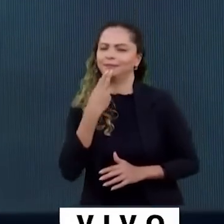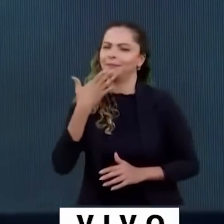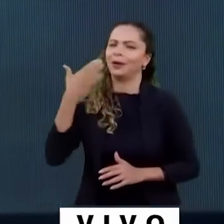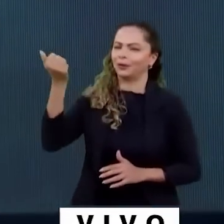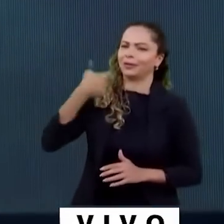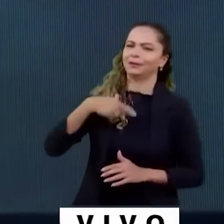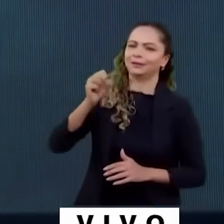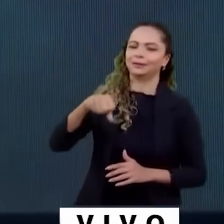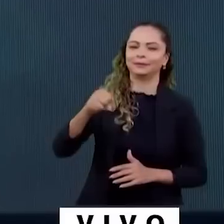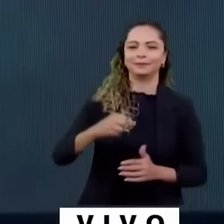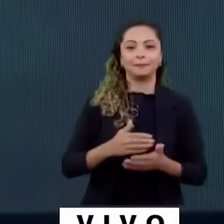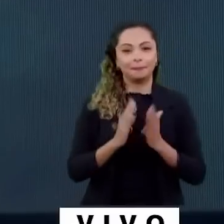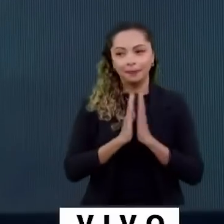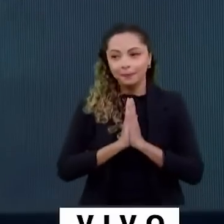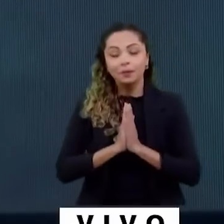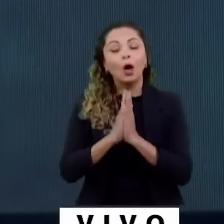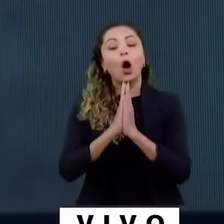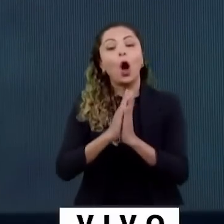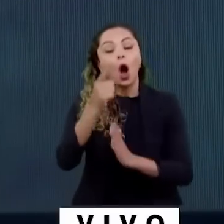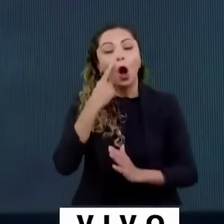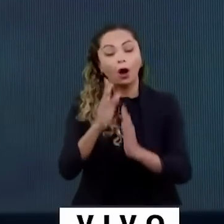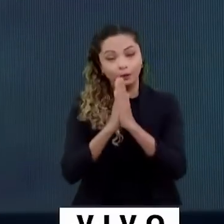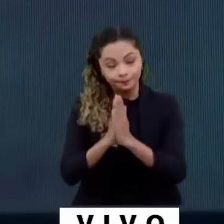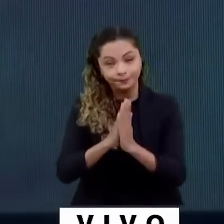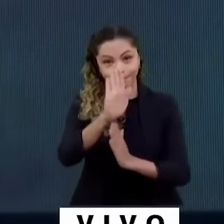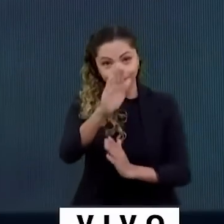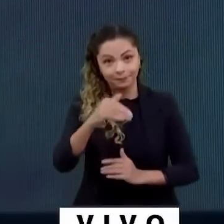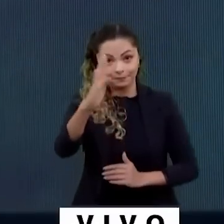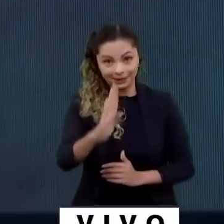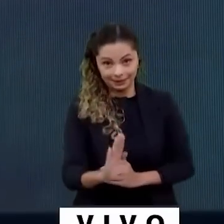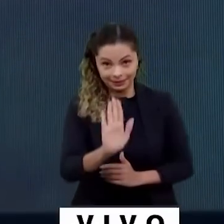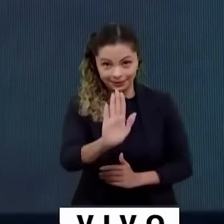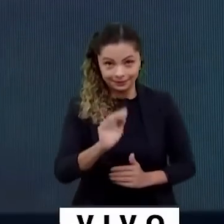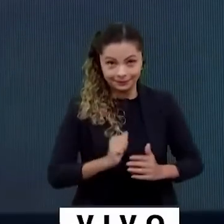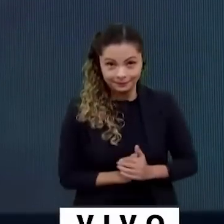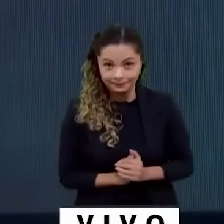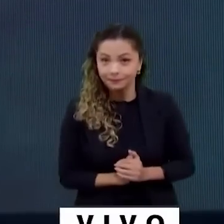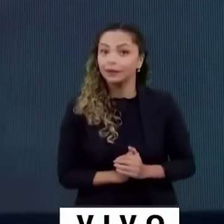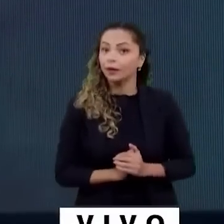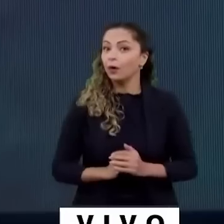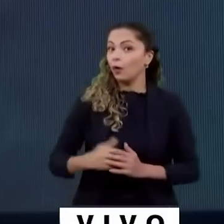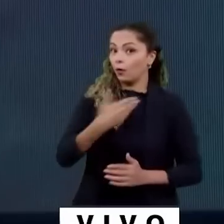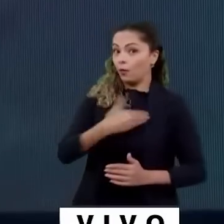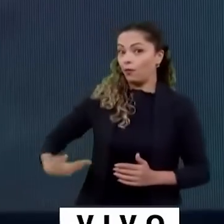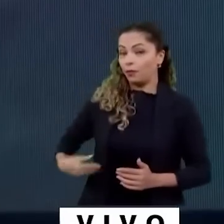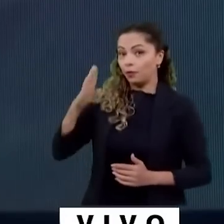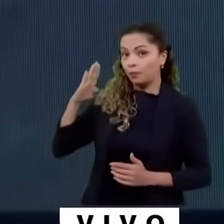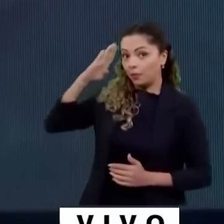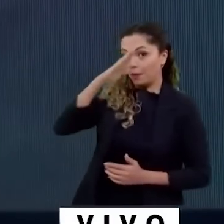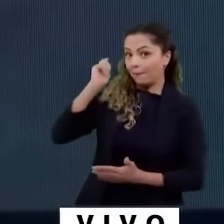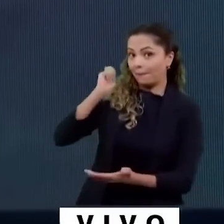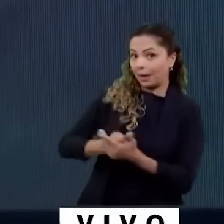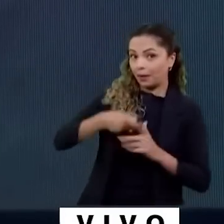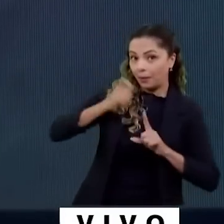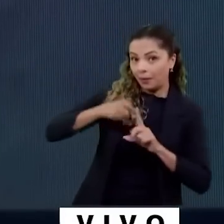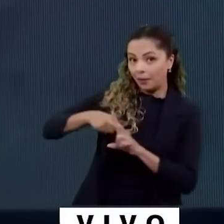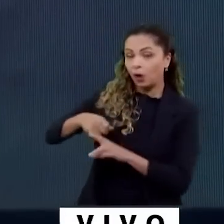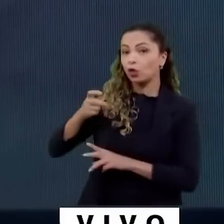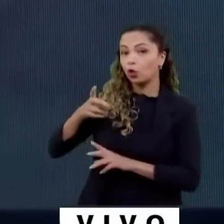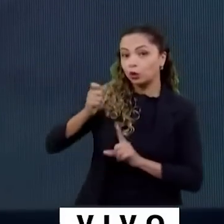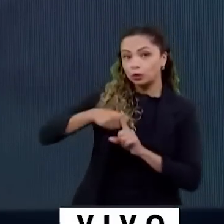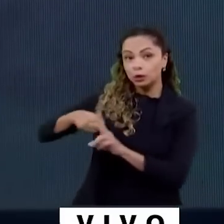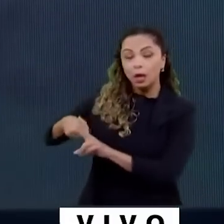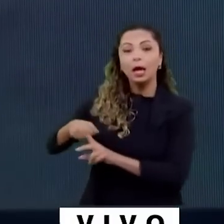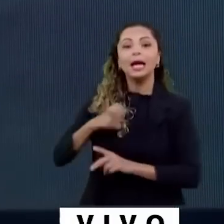o Brasil o brasileiro meu irmão brasileiro minha irmã pagou no governo bolsonaro nos últimos 12 meses 500 bilhões de reais